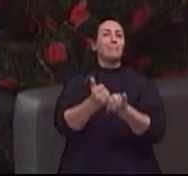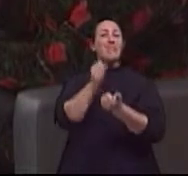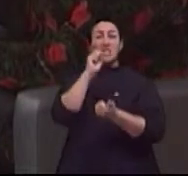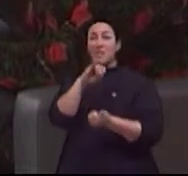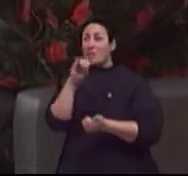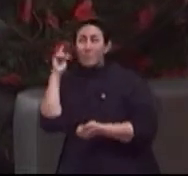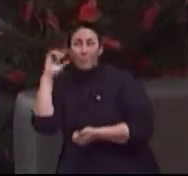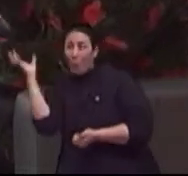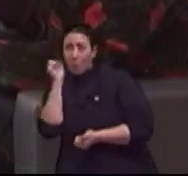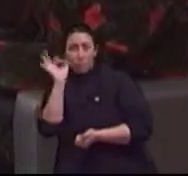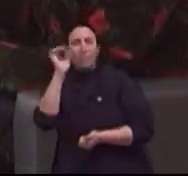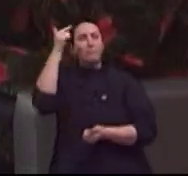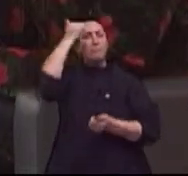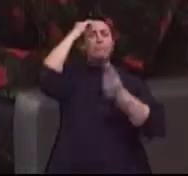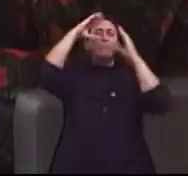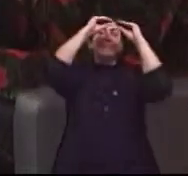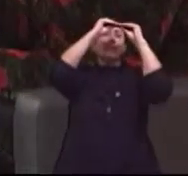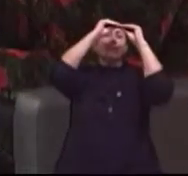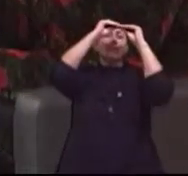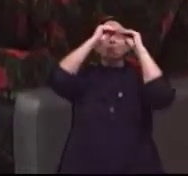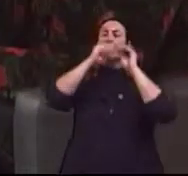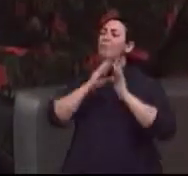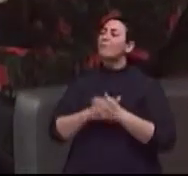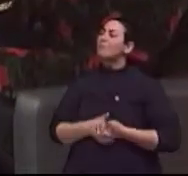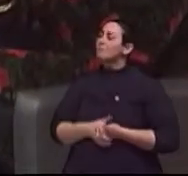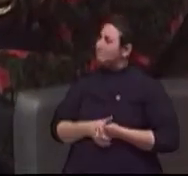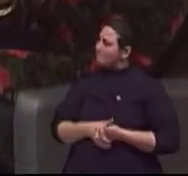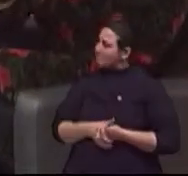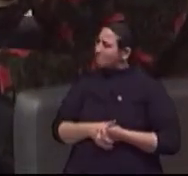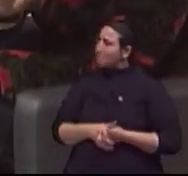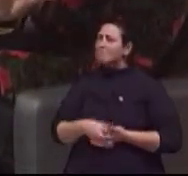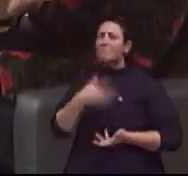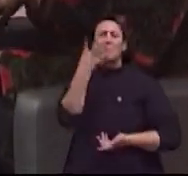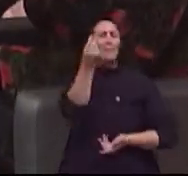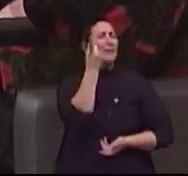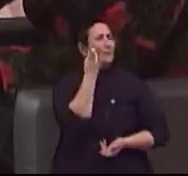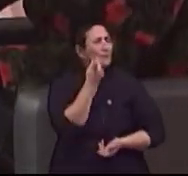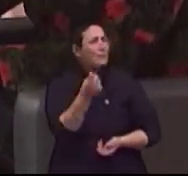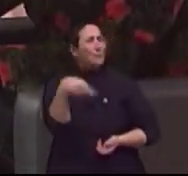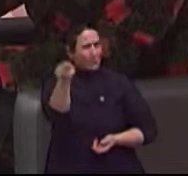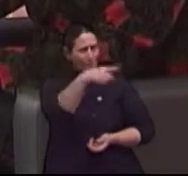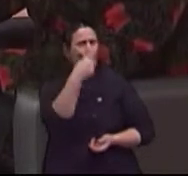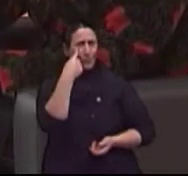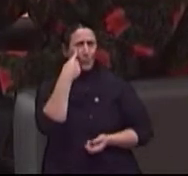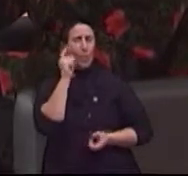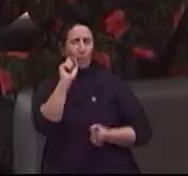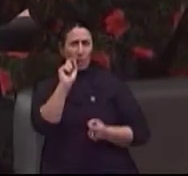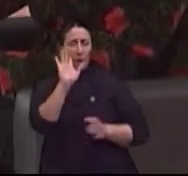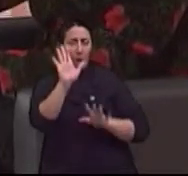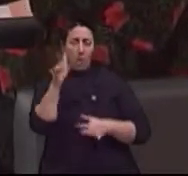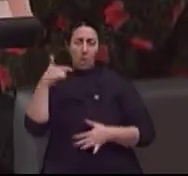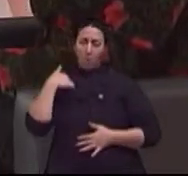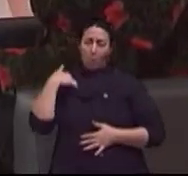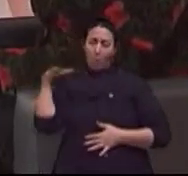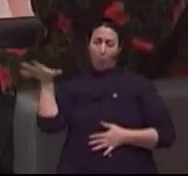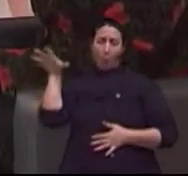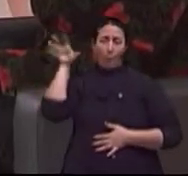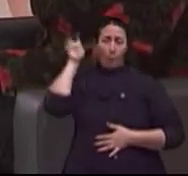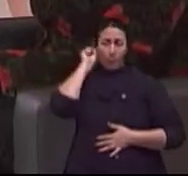Vocês notaram que ela separou isto pra gente, né? Ela separou o que que é eu ouvir e